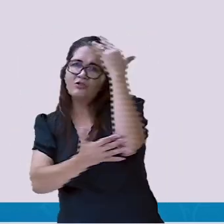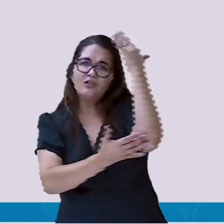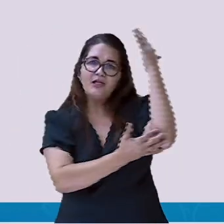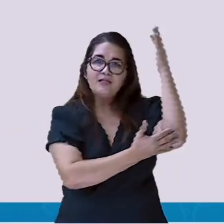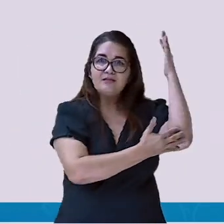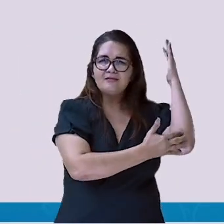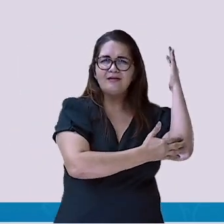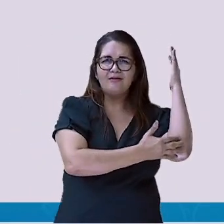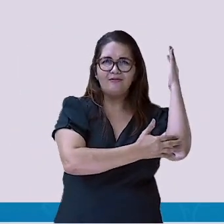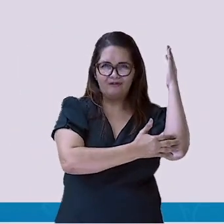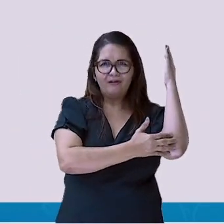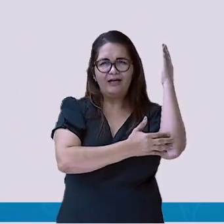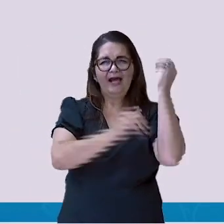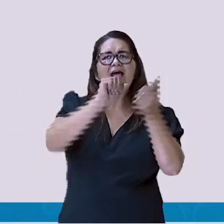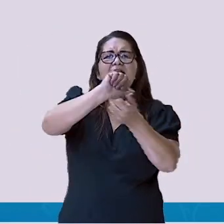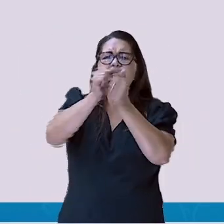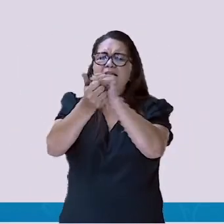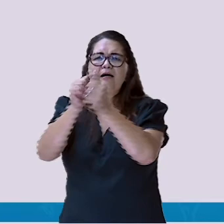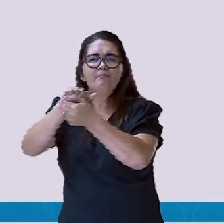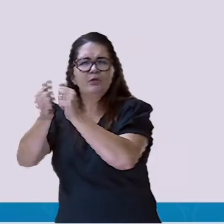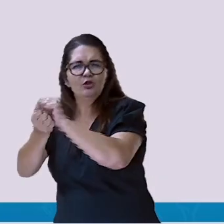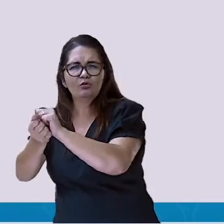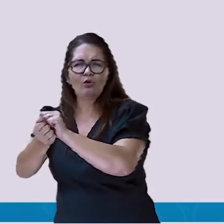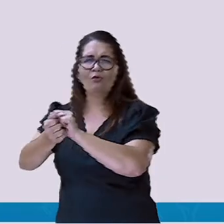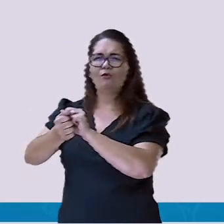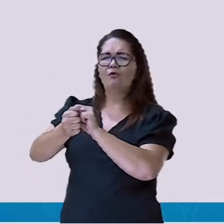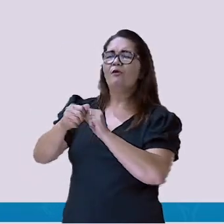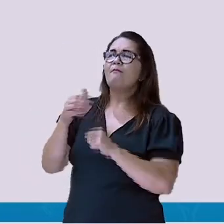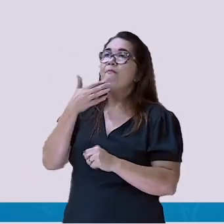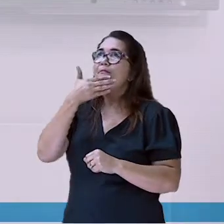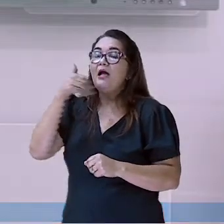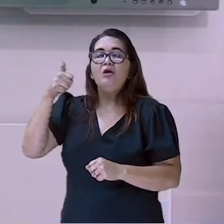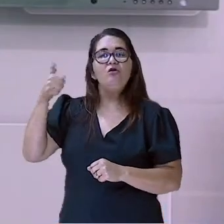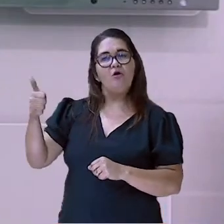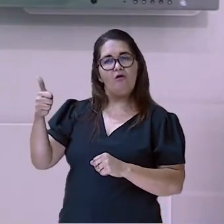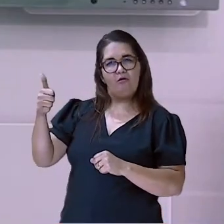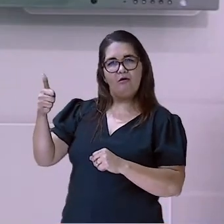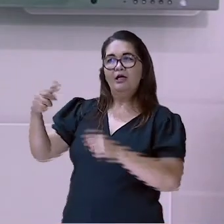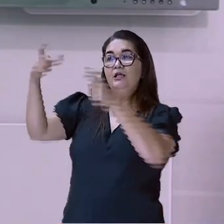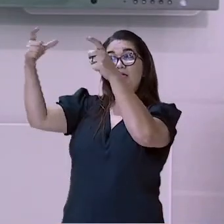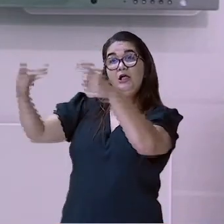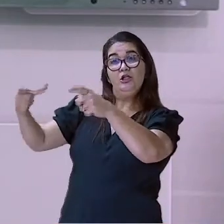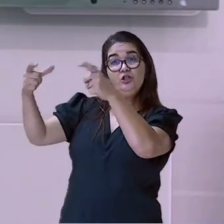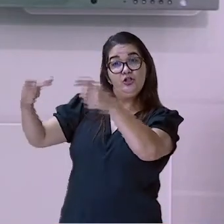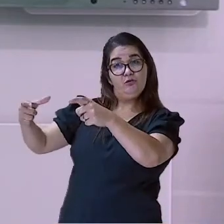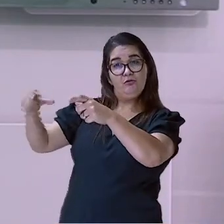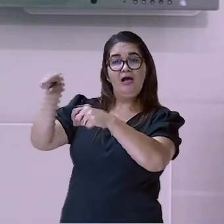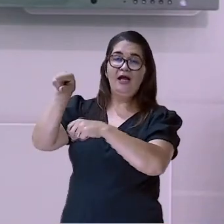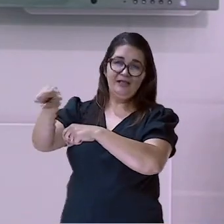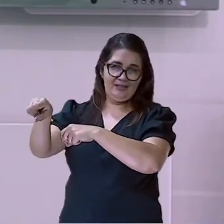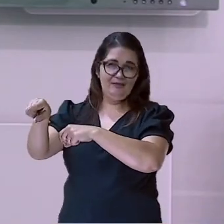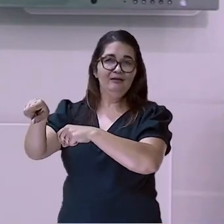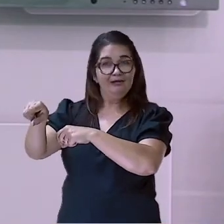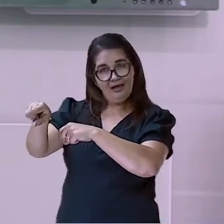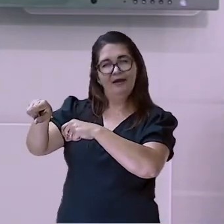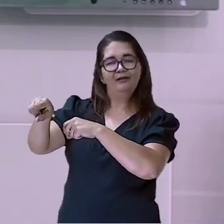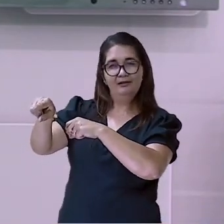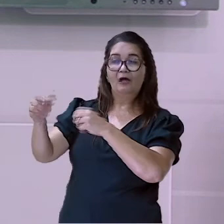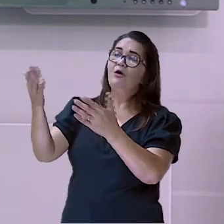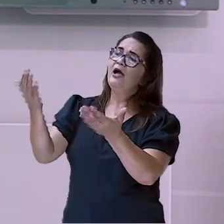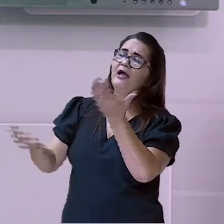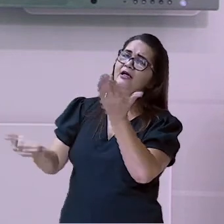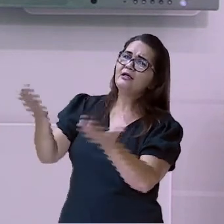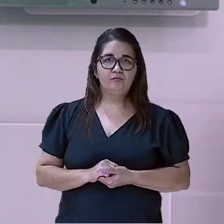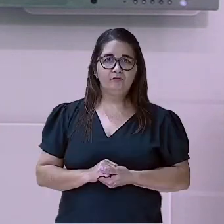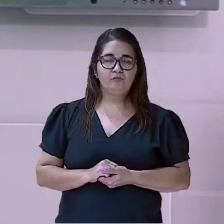essa mata se adaptou a essa transição, onde ora tem muita água e ora não tem, é